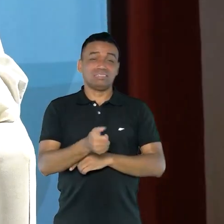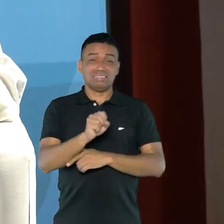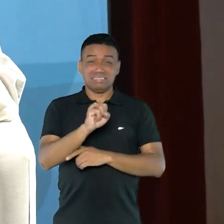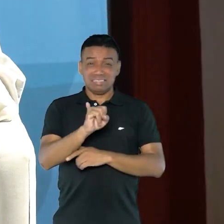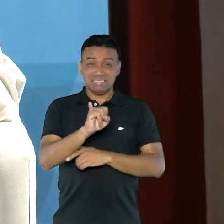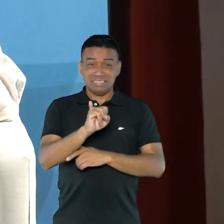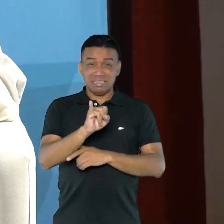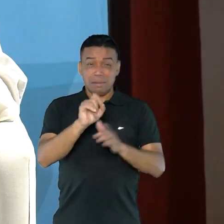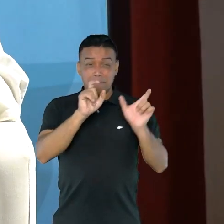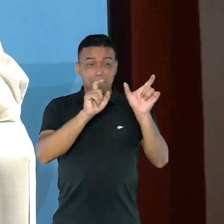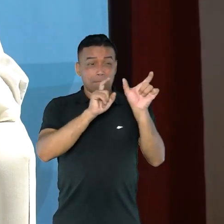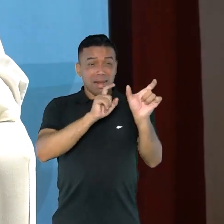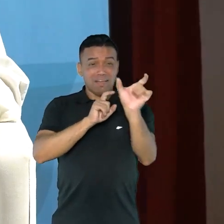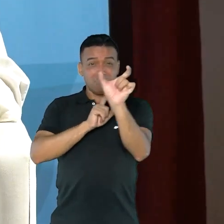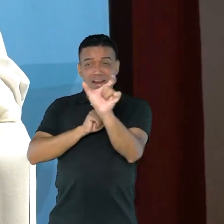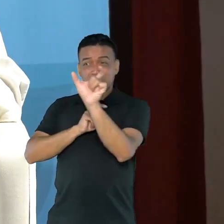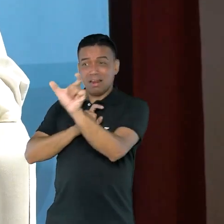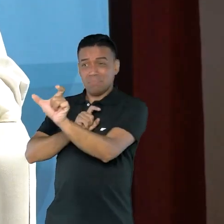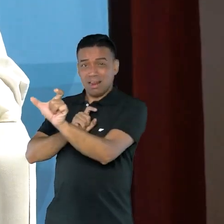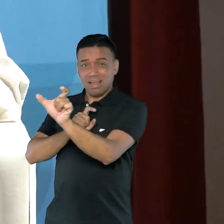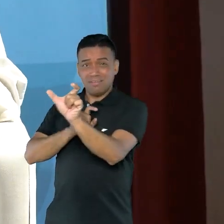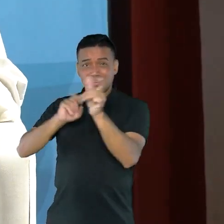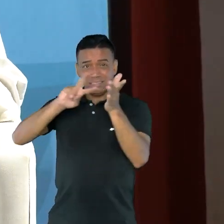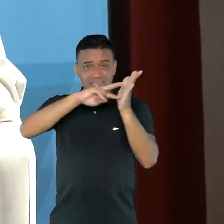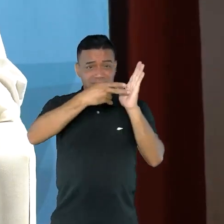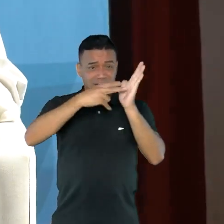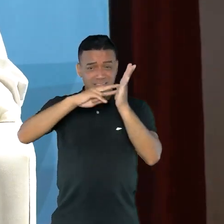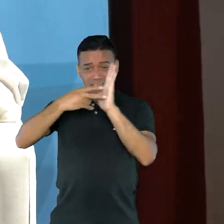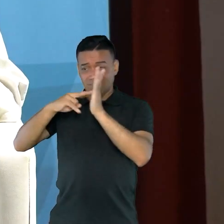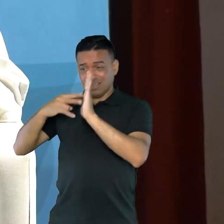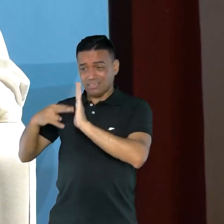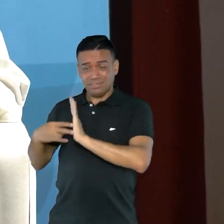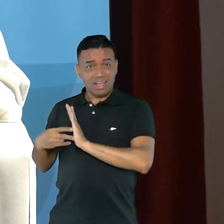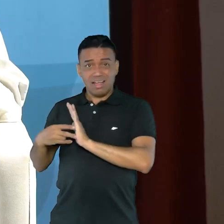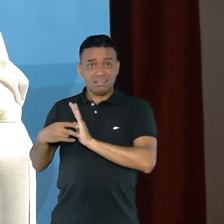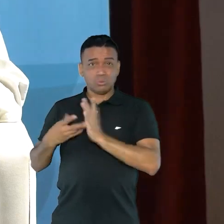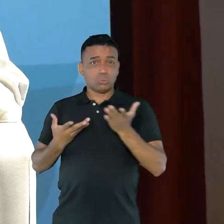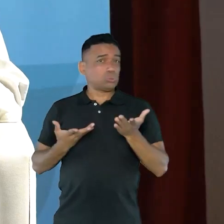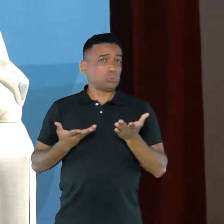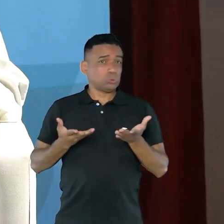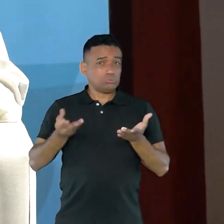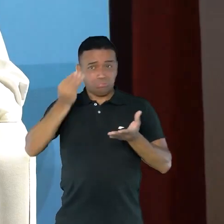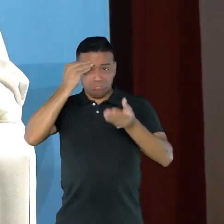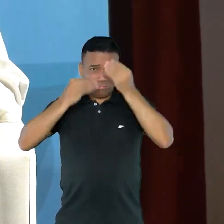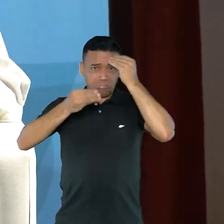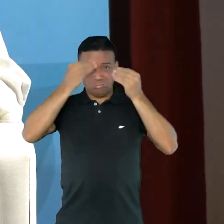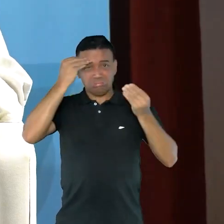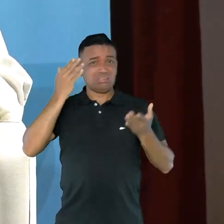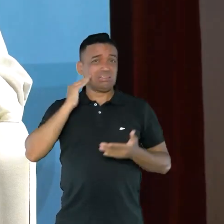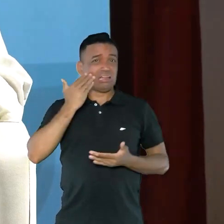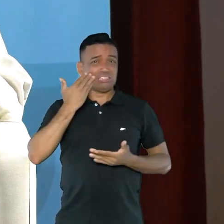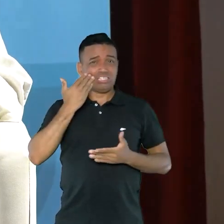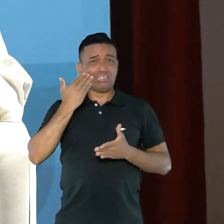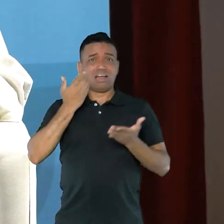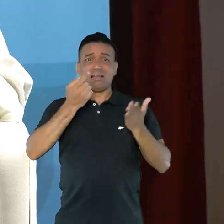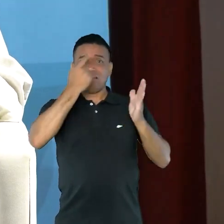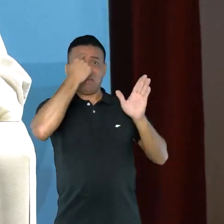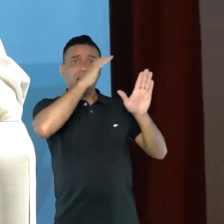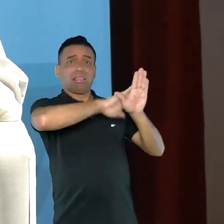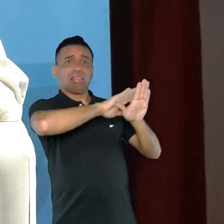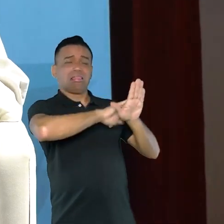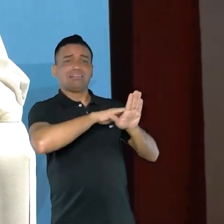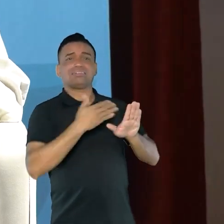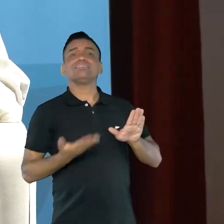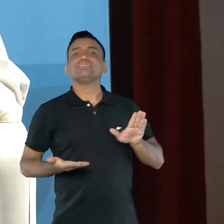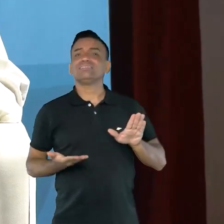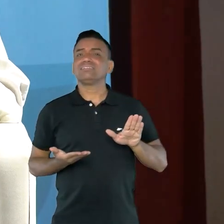que práticas estão subentendidas nesses termos, né? Então, por isso que eu gosto de pensar nessa abertura, né? Justamente